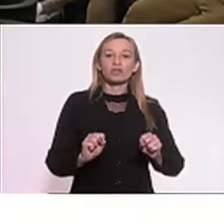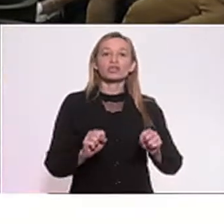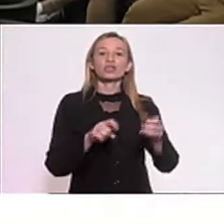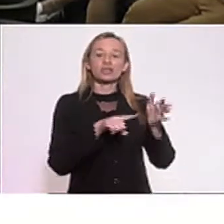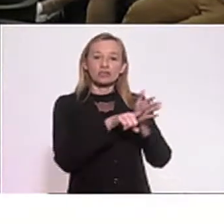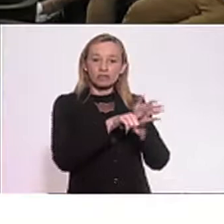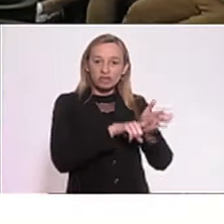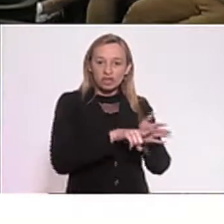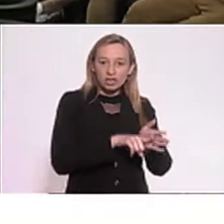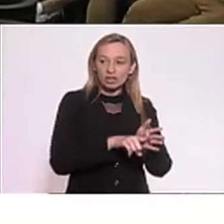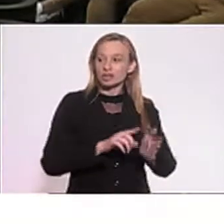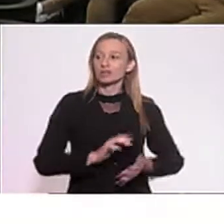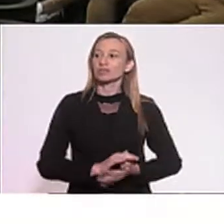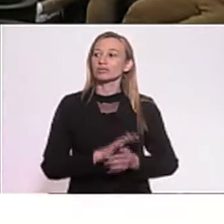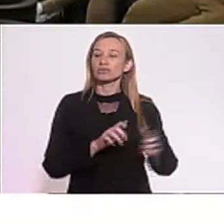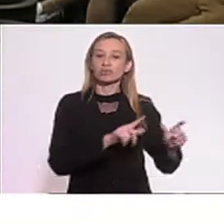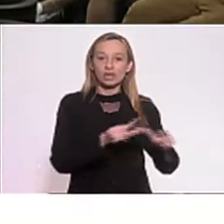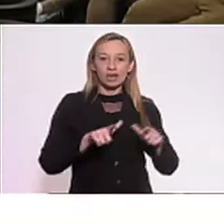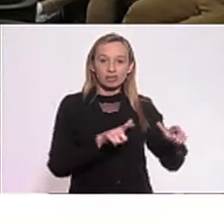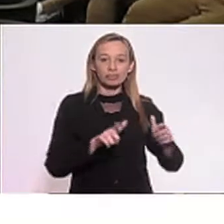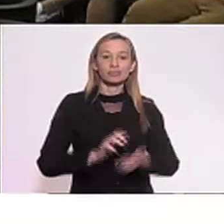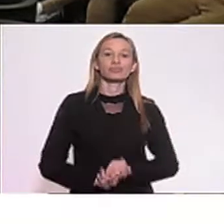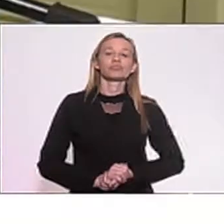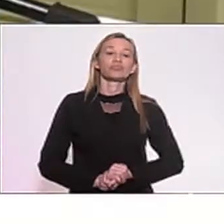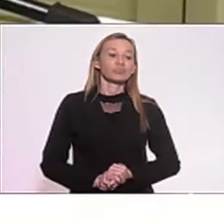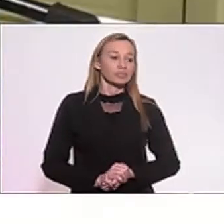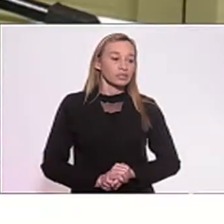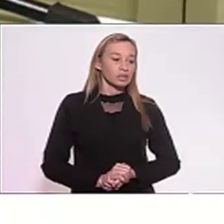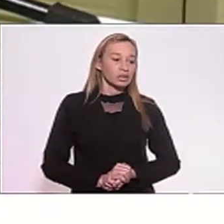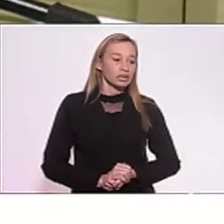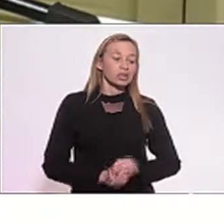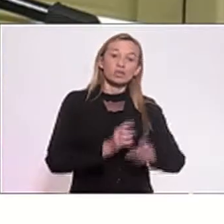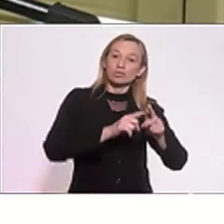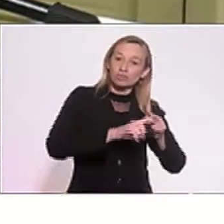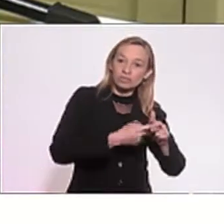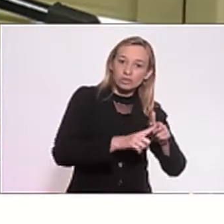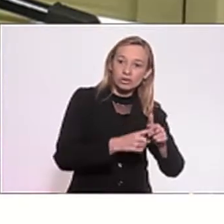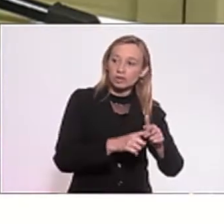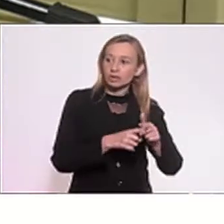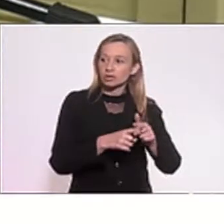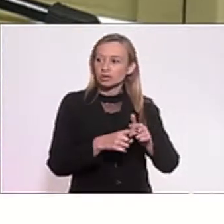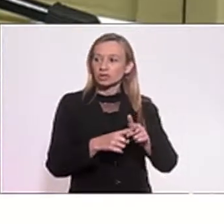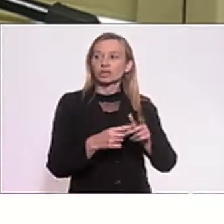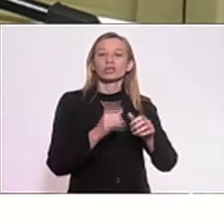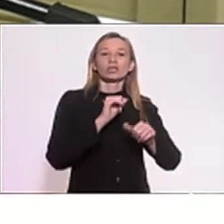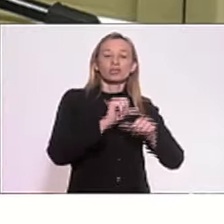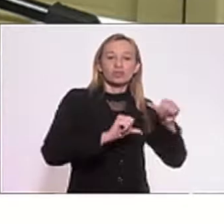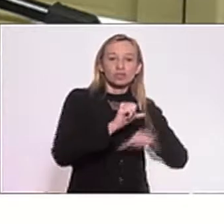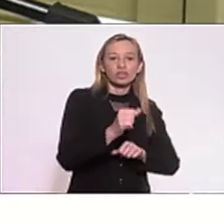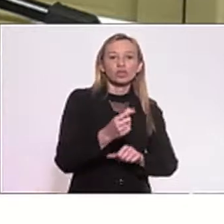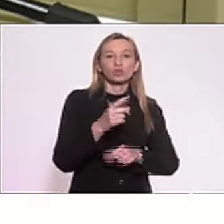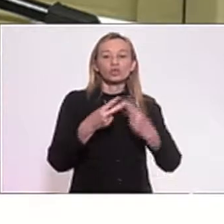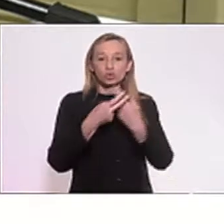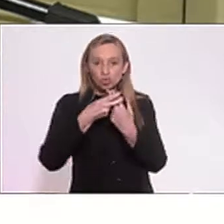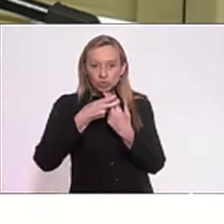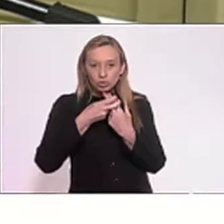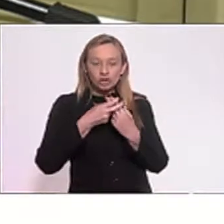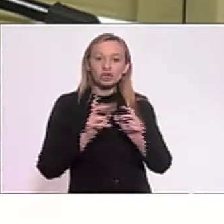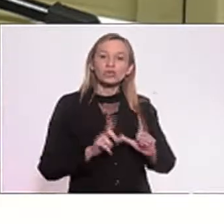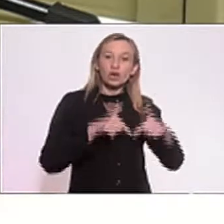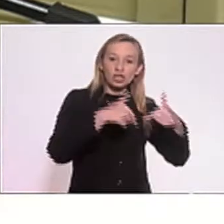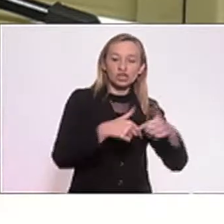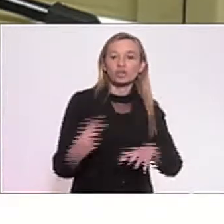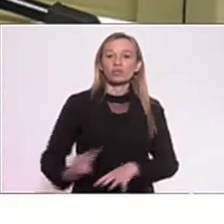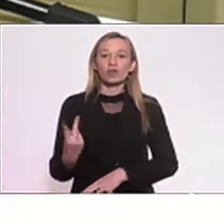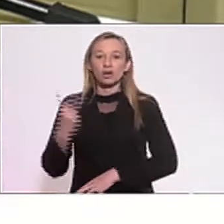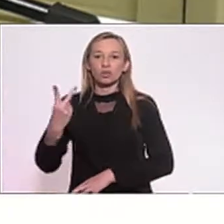vigilância epidemiológica. Recomenda o reajuste da tabela de procedimento do SUS e a atualização do